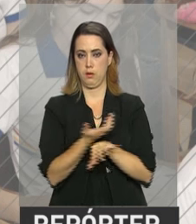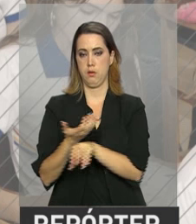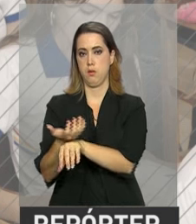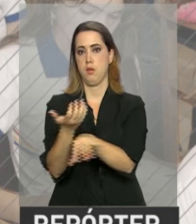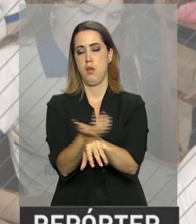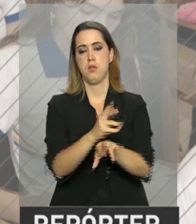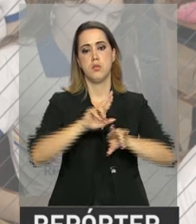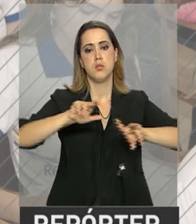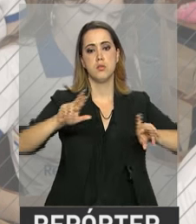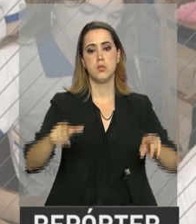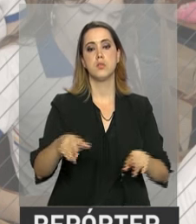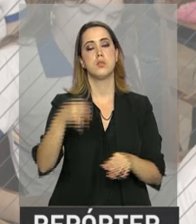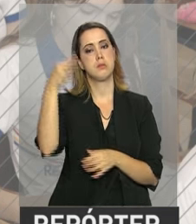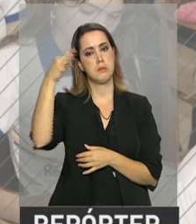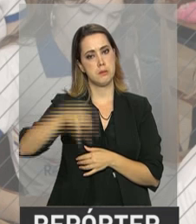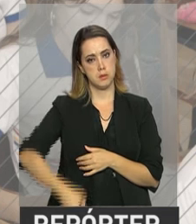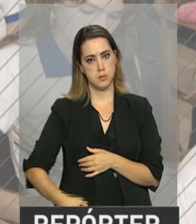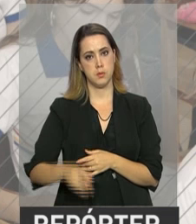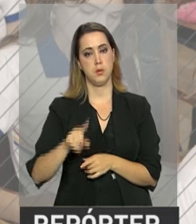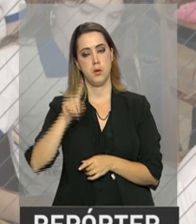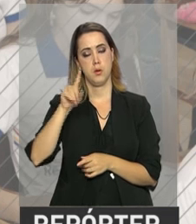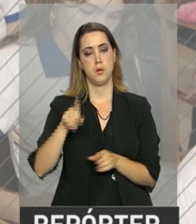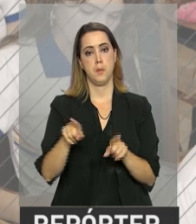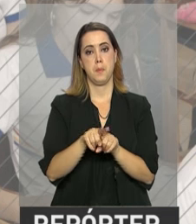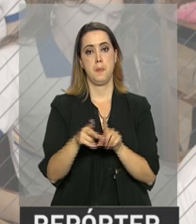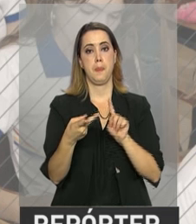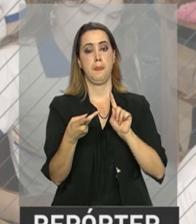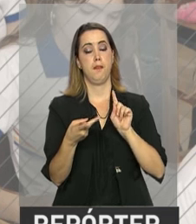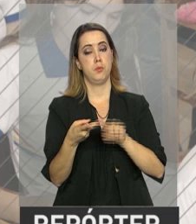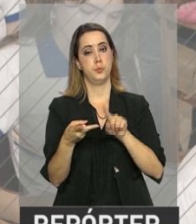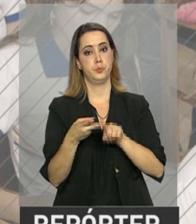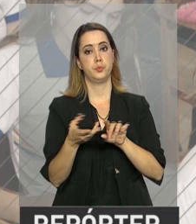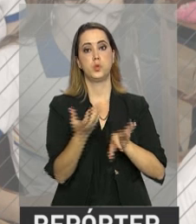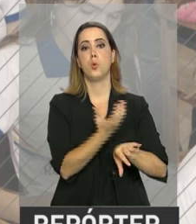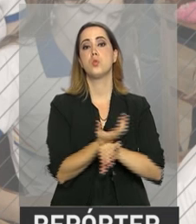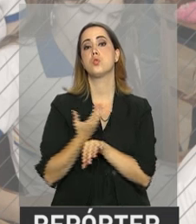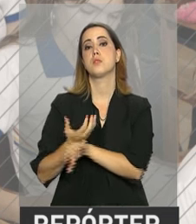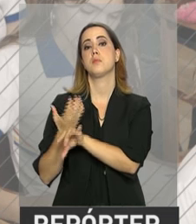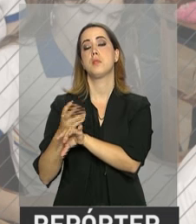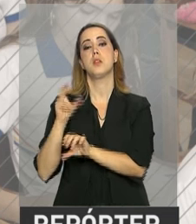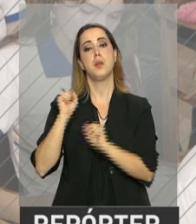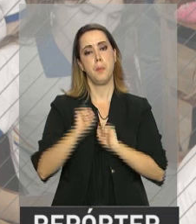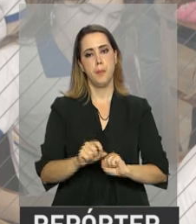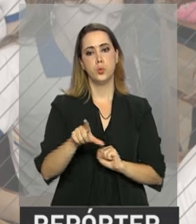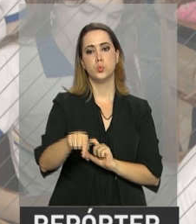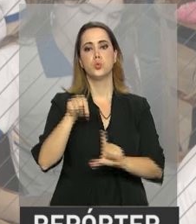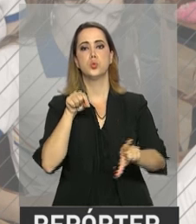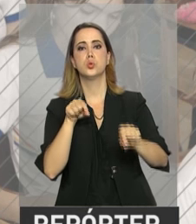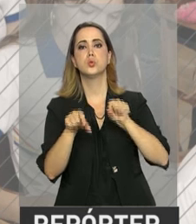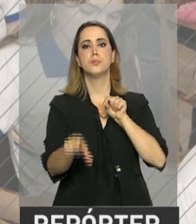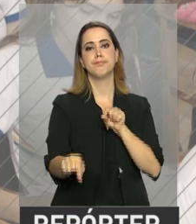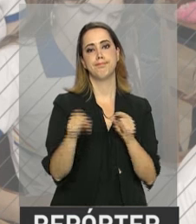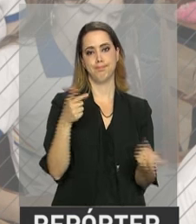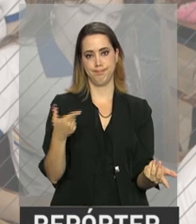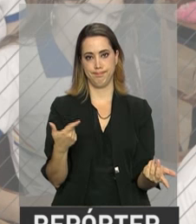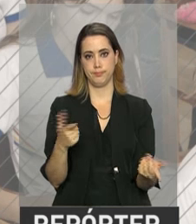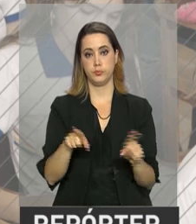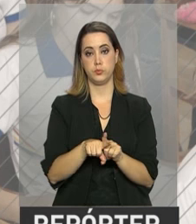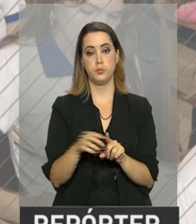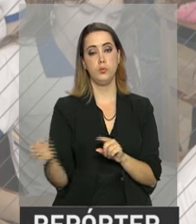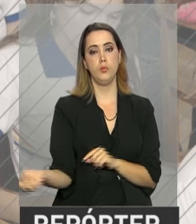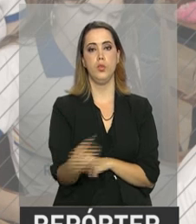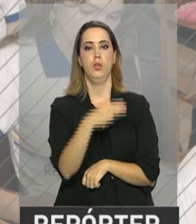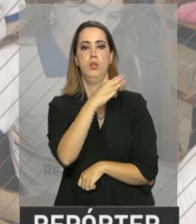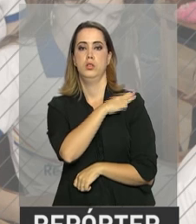fixas obrigatórias e outra com optativas, que podem ser organizadas de acordo com o perfil do aluno. O novo ensino